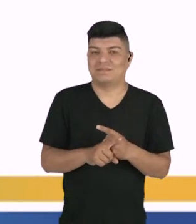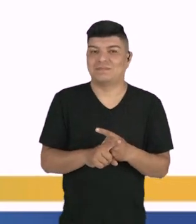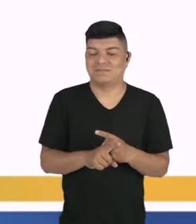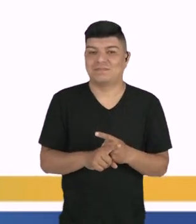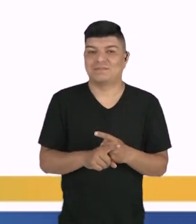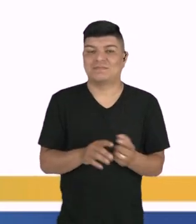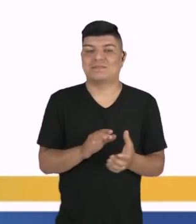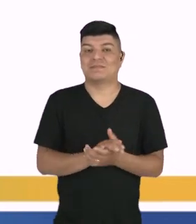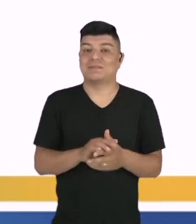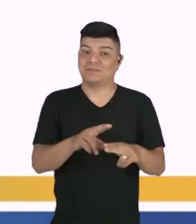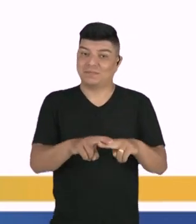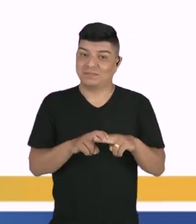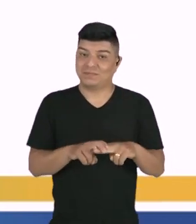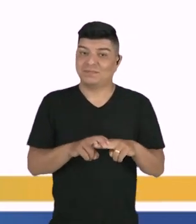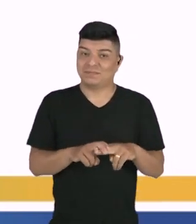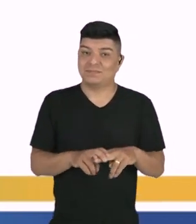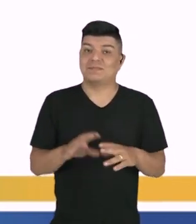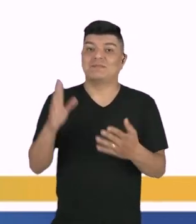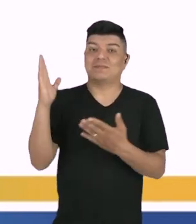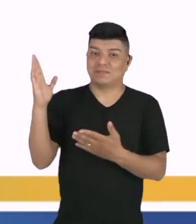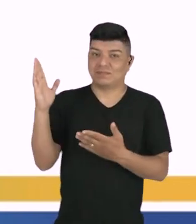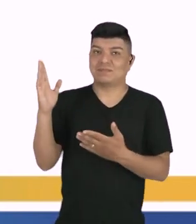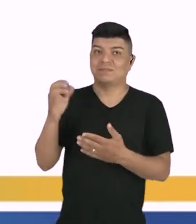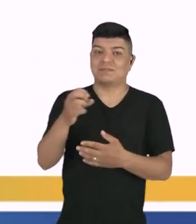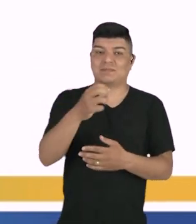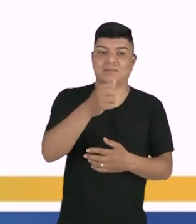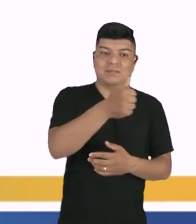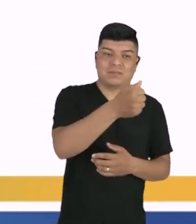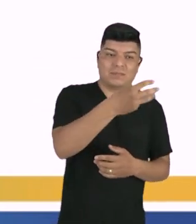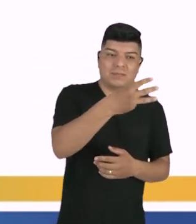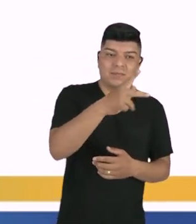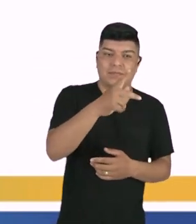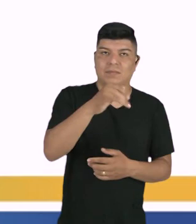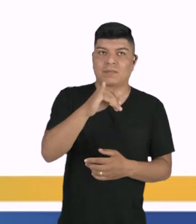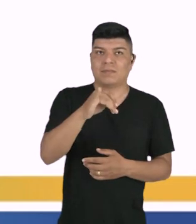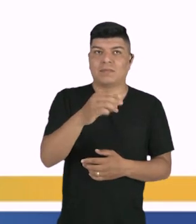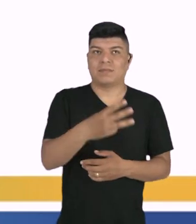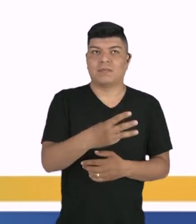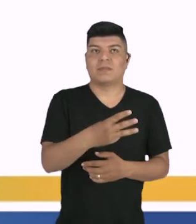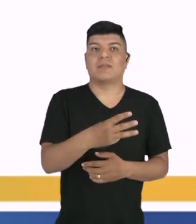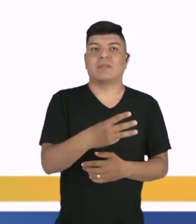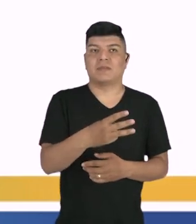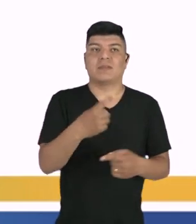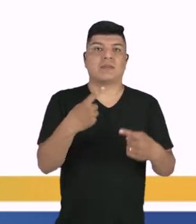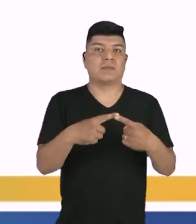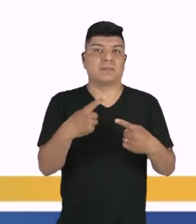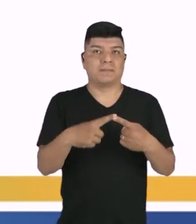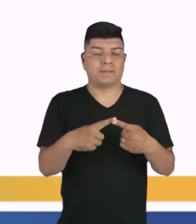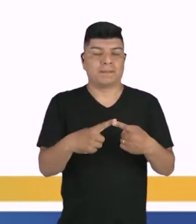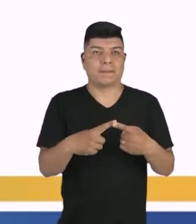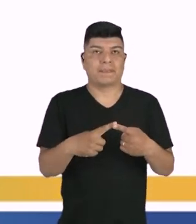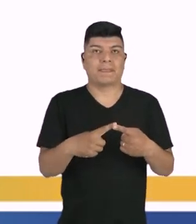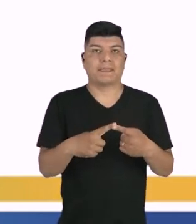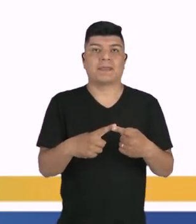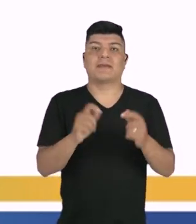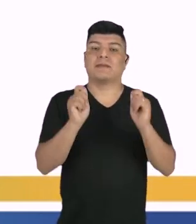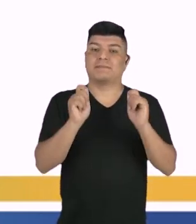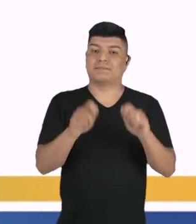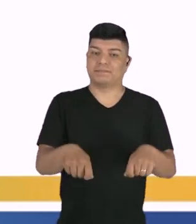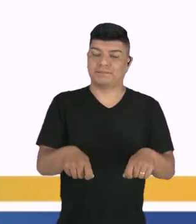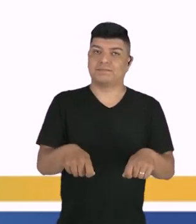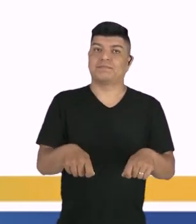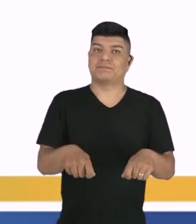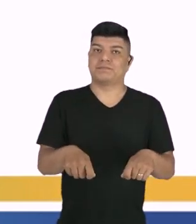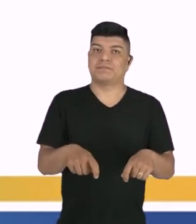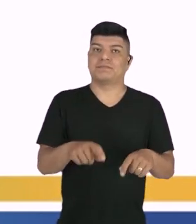né? Então, são congruentes 13π sobre 3 e π sobre 3, por quê? Porque eles